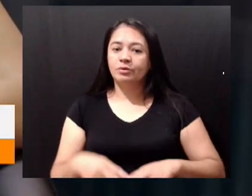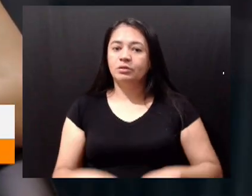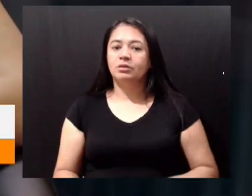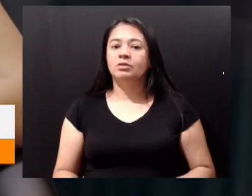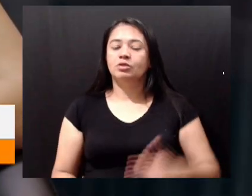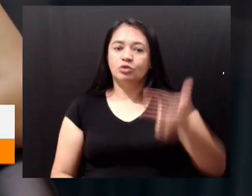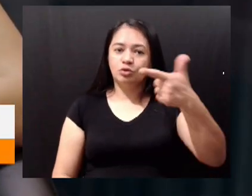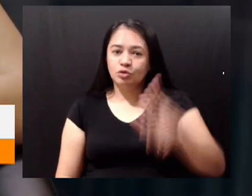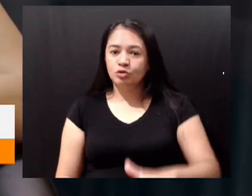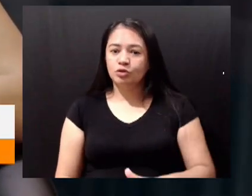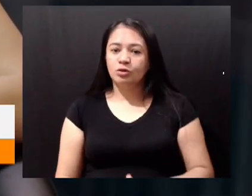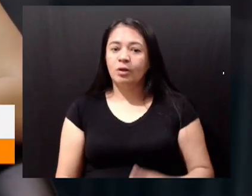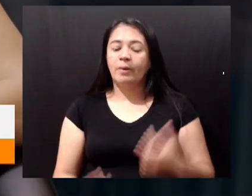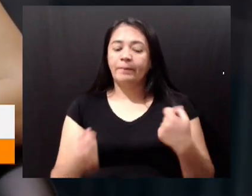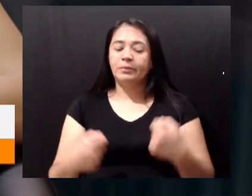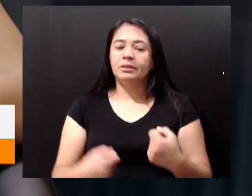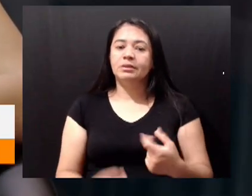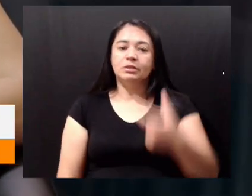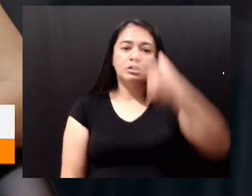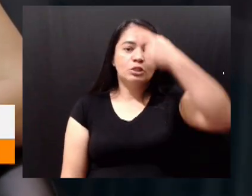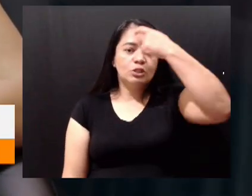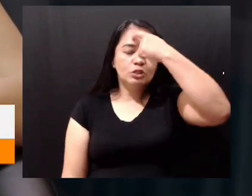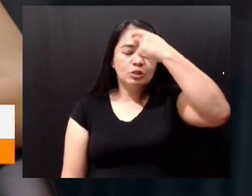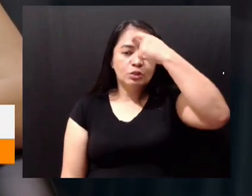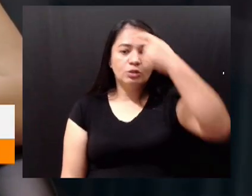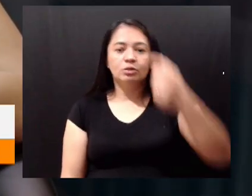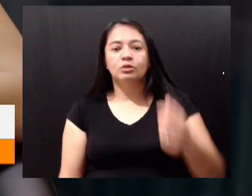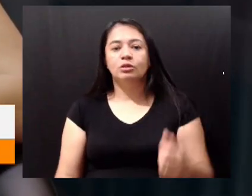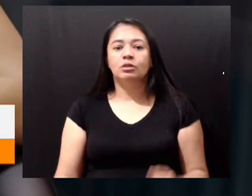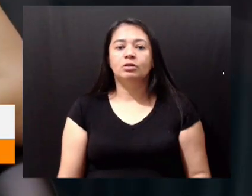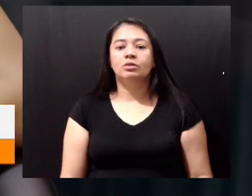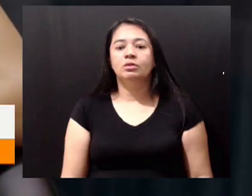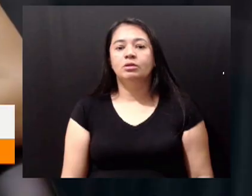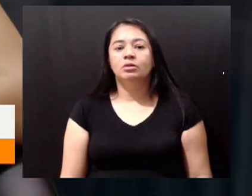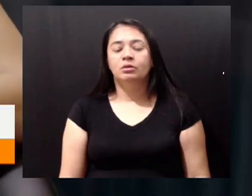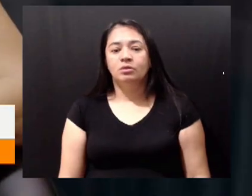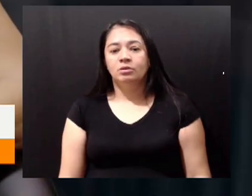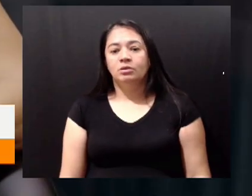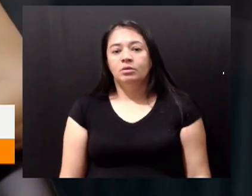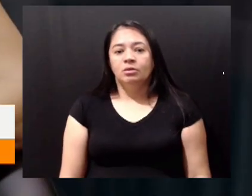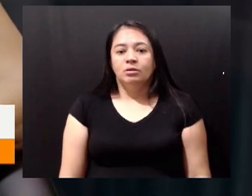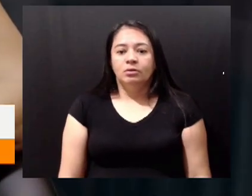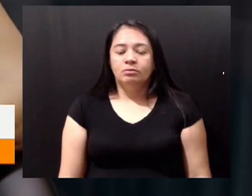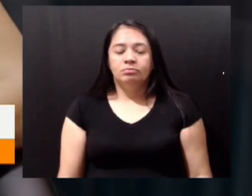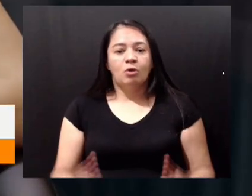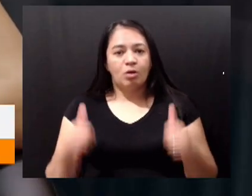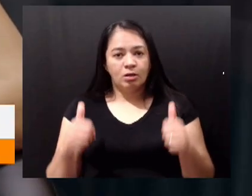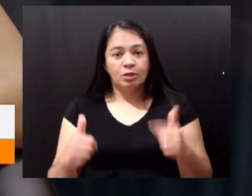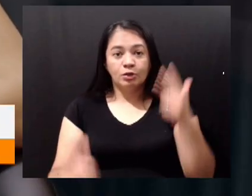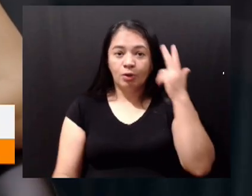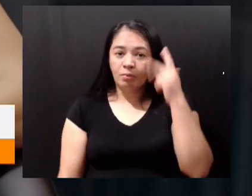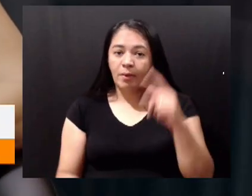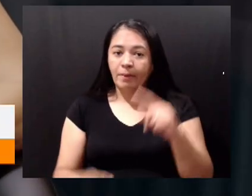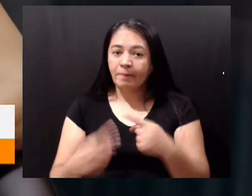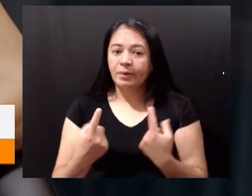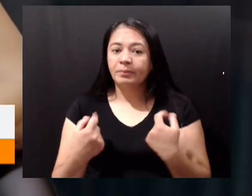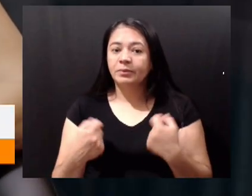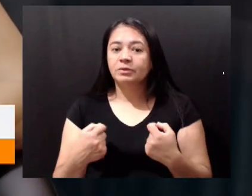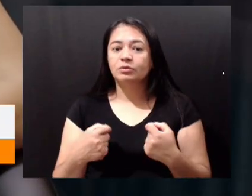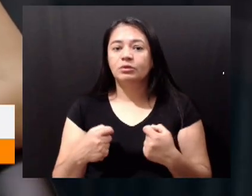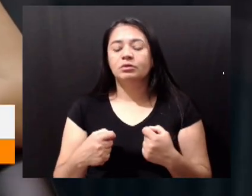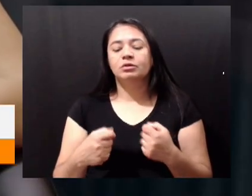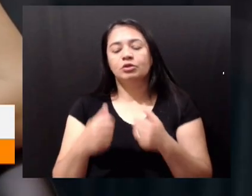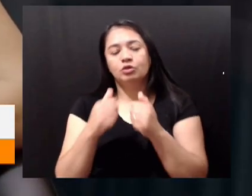senso, né? A Exato. suplementação ali com mínimo diário, né? Ok, mas o ideal é que faça um acompanhamento